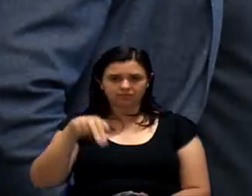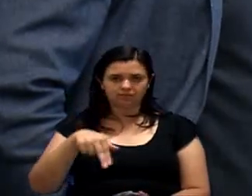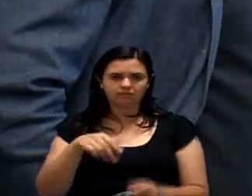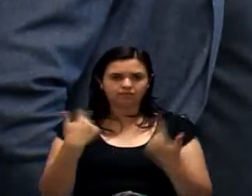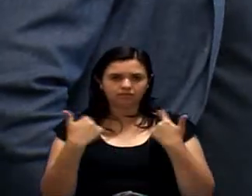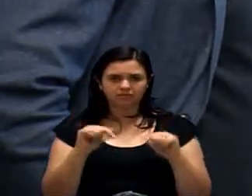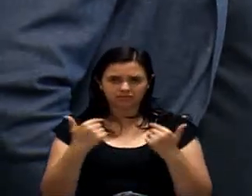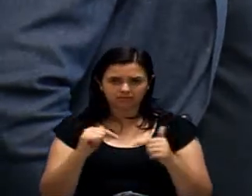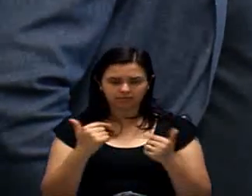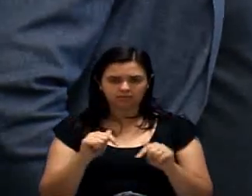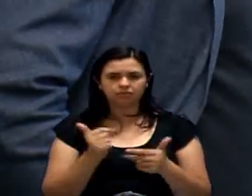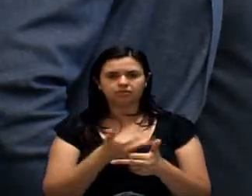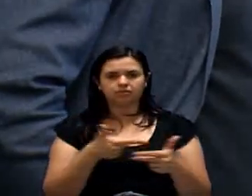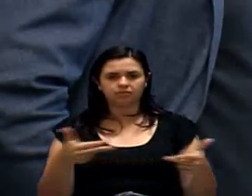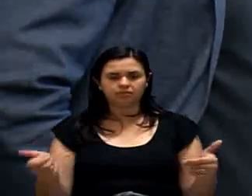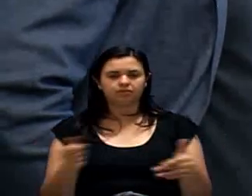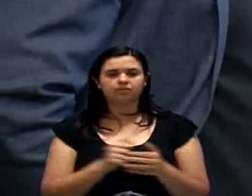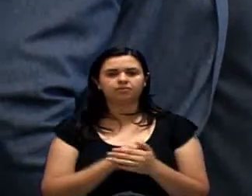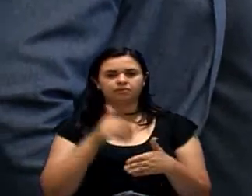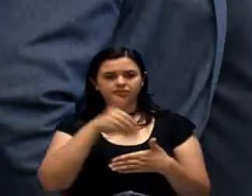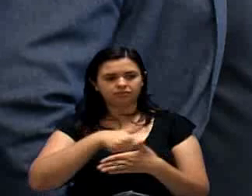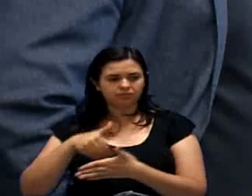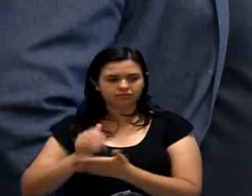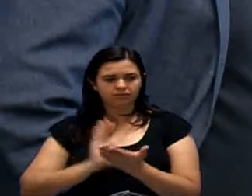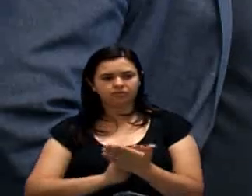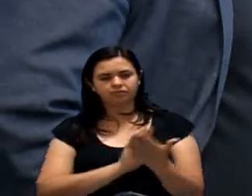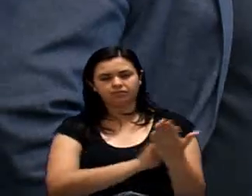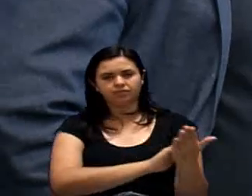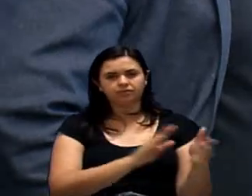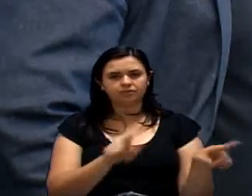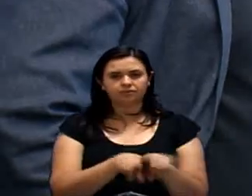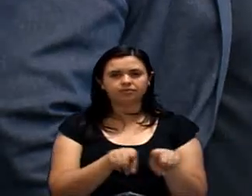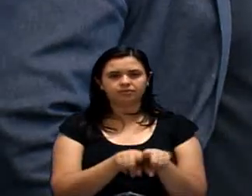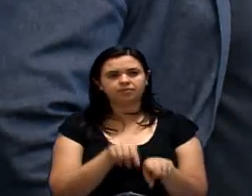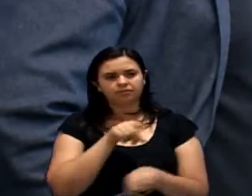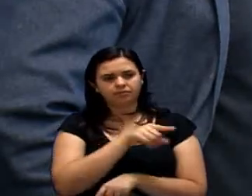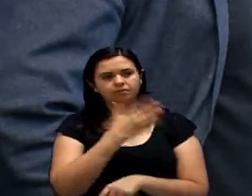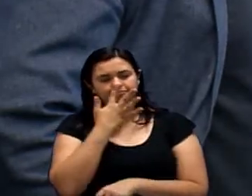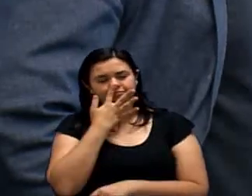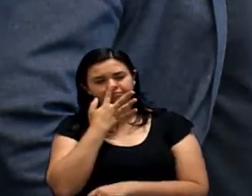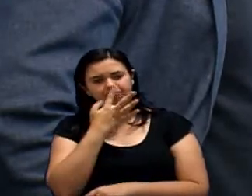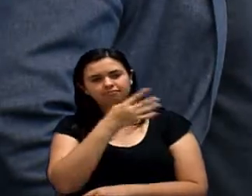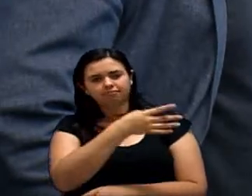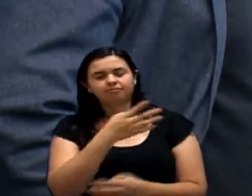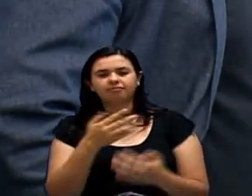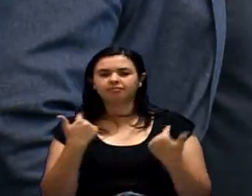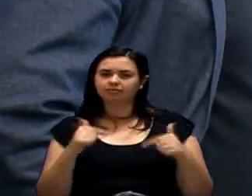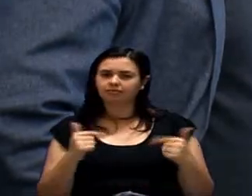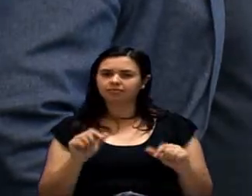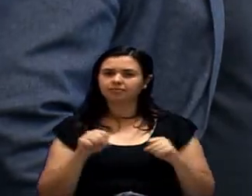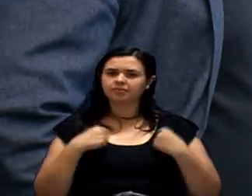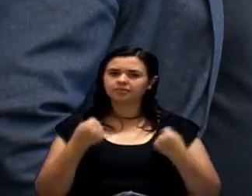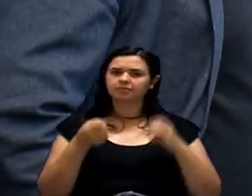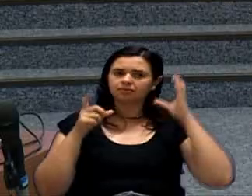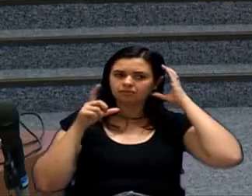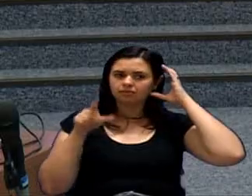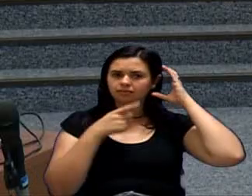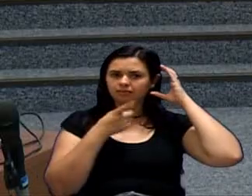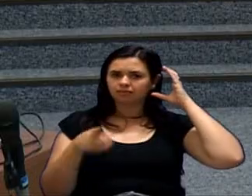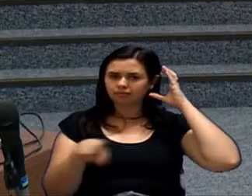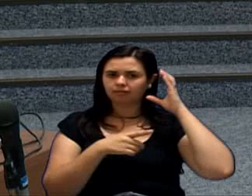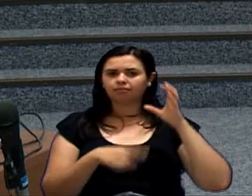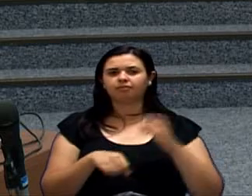consignando na ata dos seus trabalhos voto de congratulações e reconhecimento ao excelente trabalho como apresentadora do